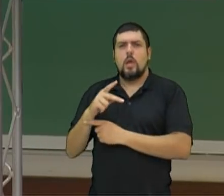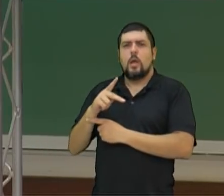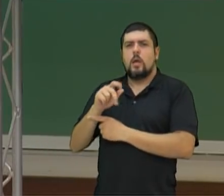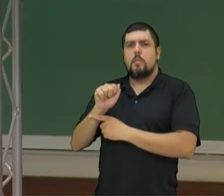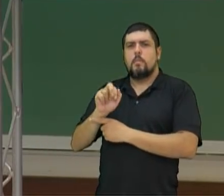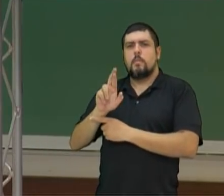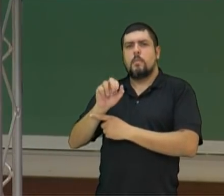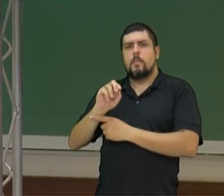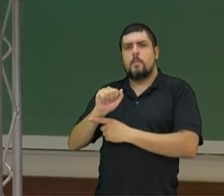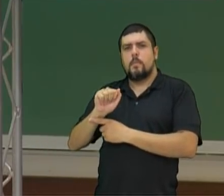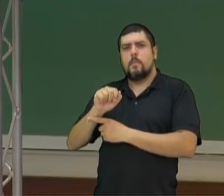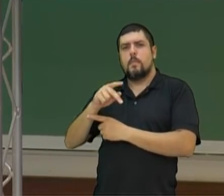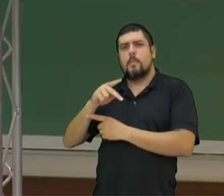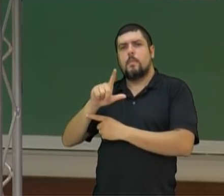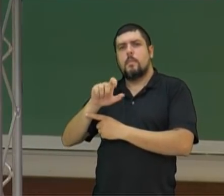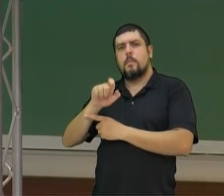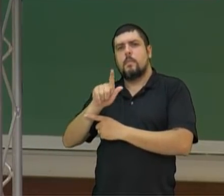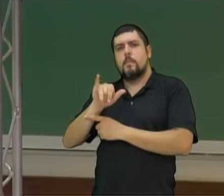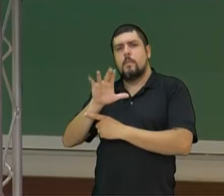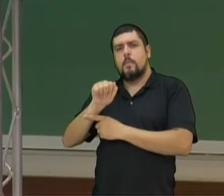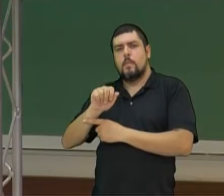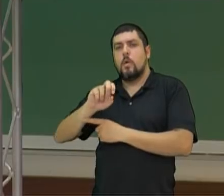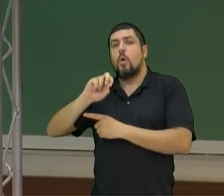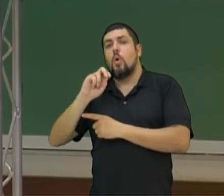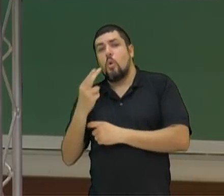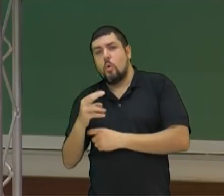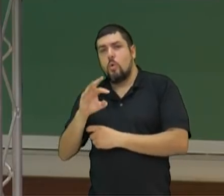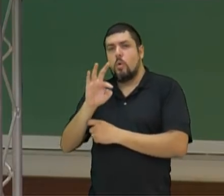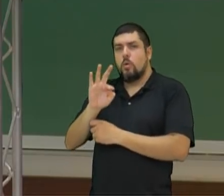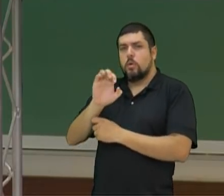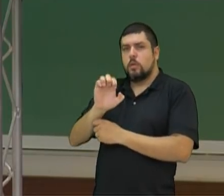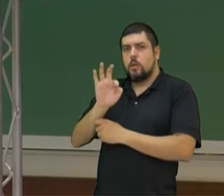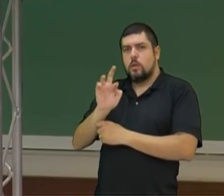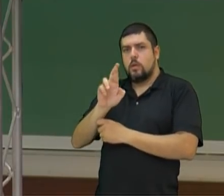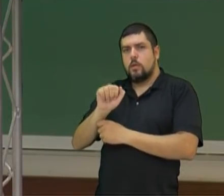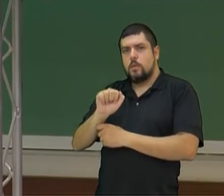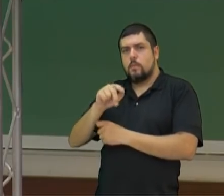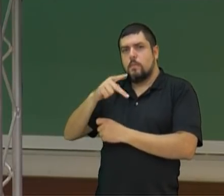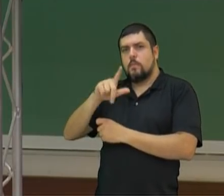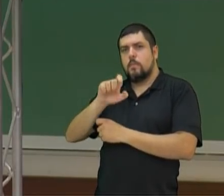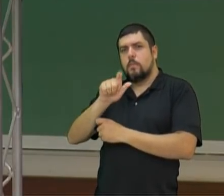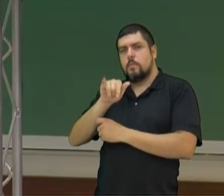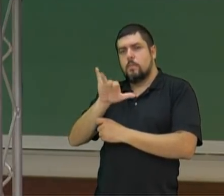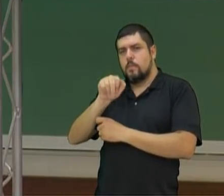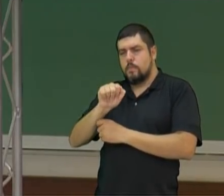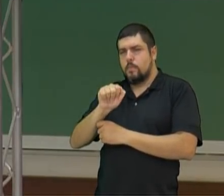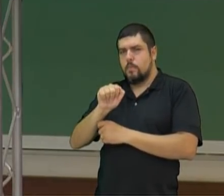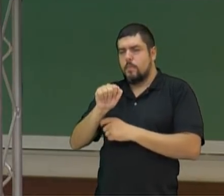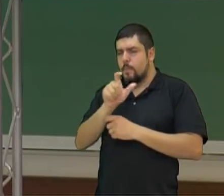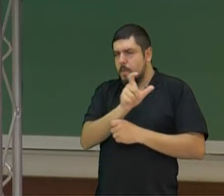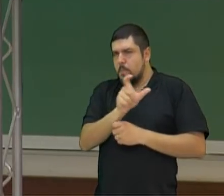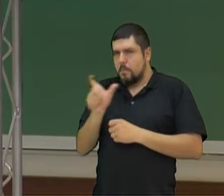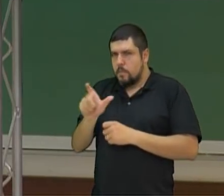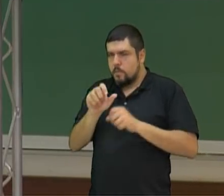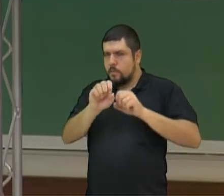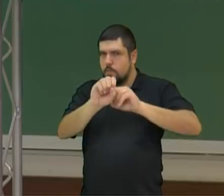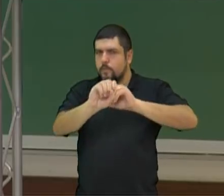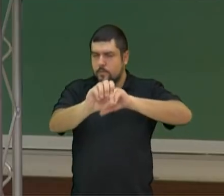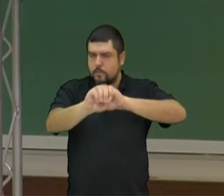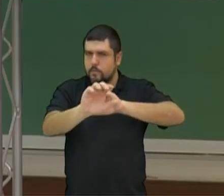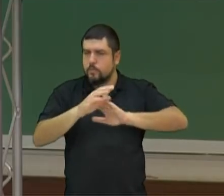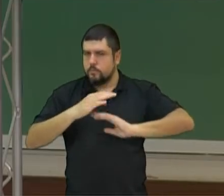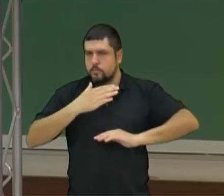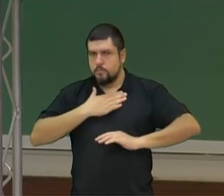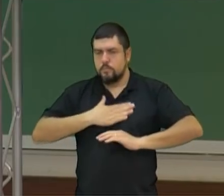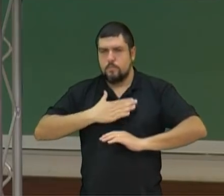sejam difíceis, é fácil da gente entender qual é o prejuízo de cada uma delas. Eu trouxe imagem para você. Então, quando